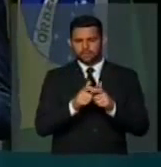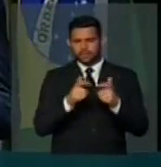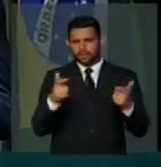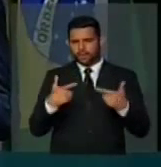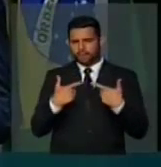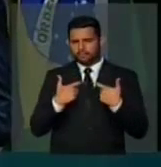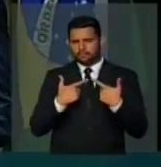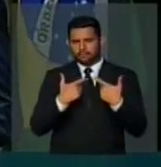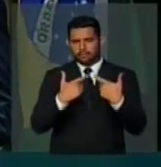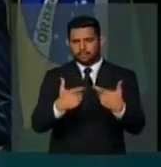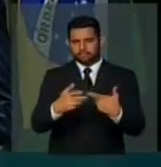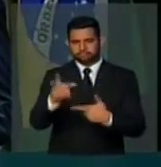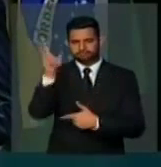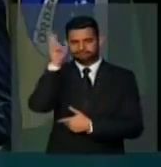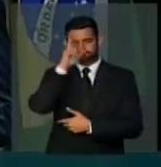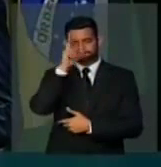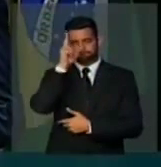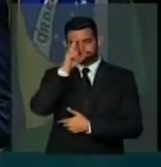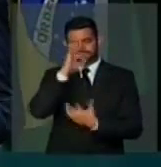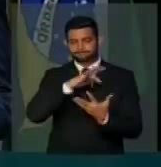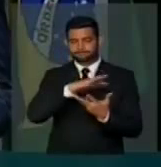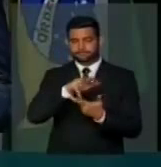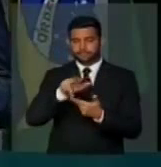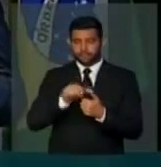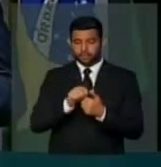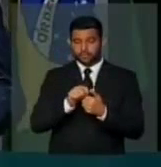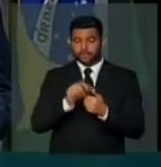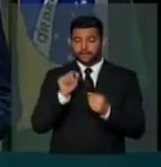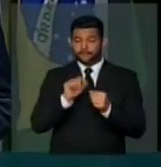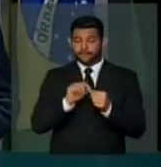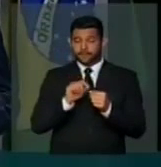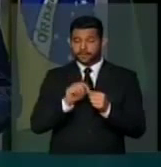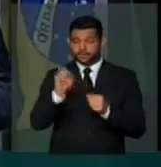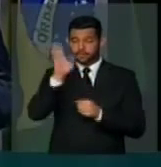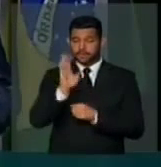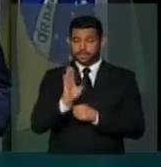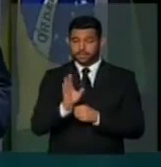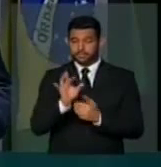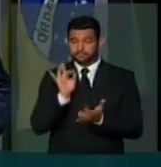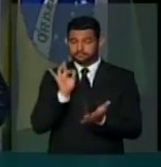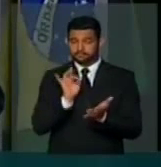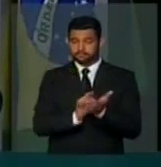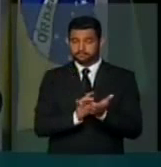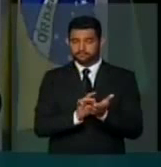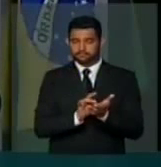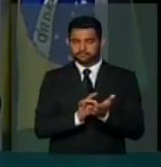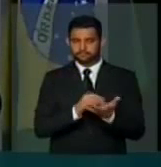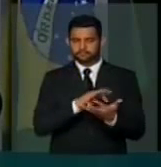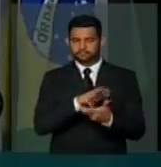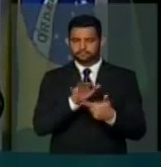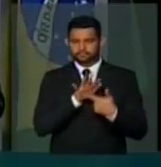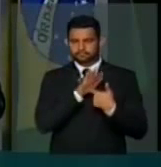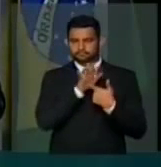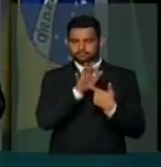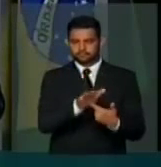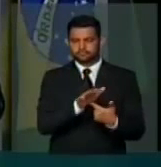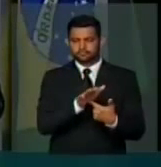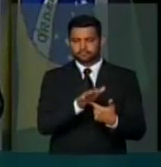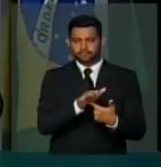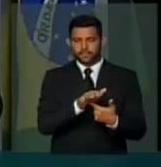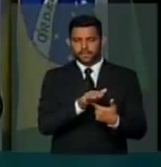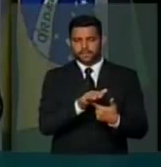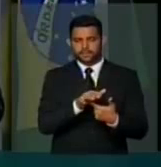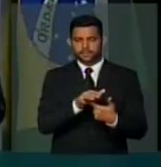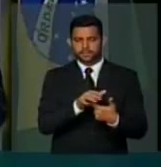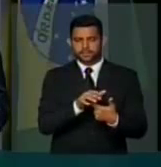conflito da história, em que firmou o Brasil em definitivo no mundo. Desde